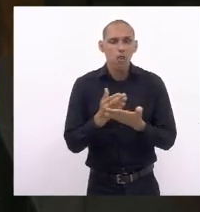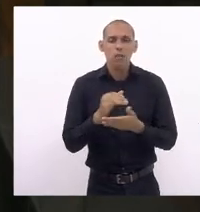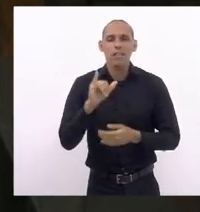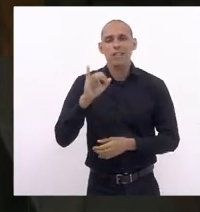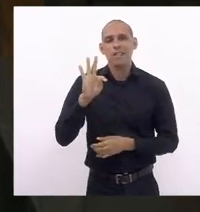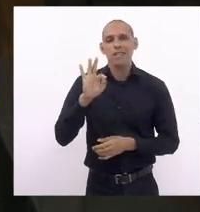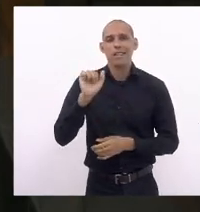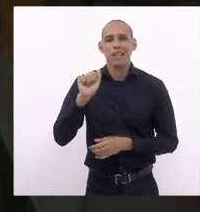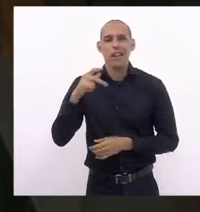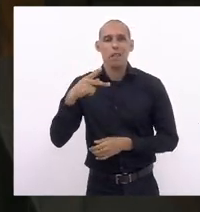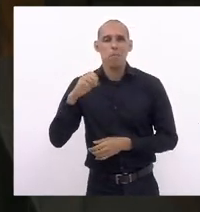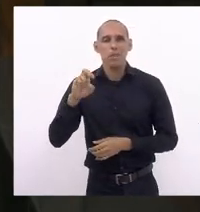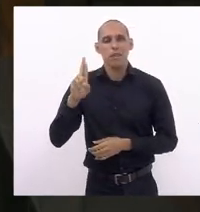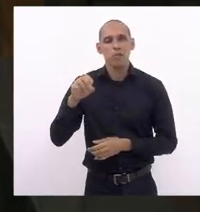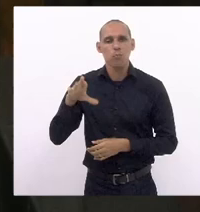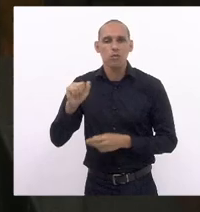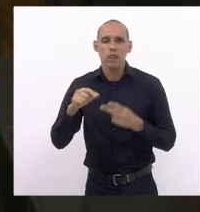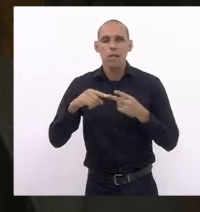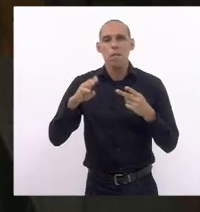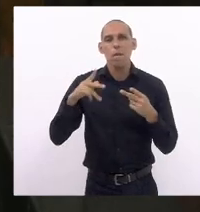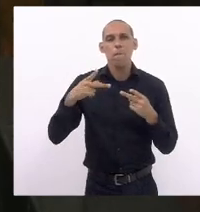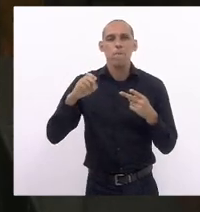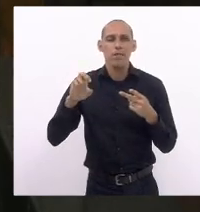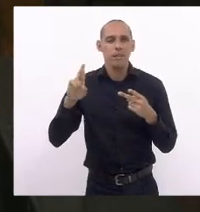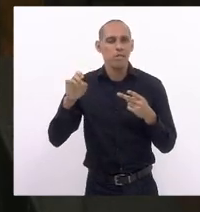Itaperuna, Peribé, Miracema,